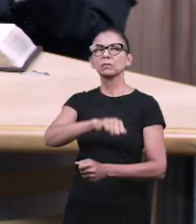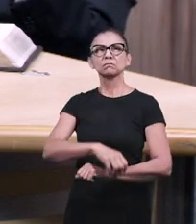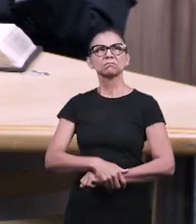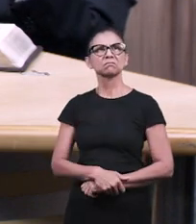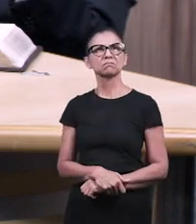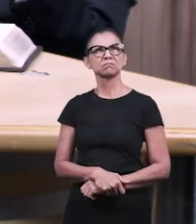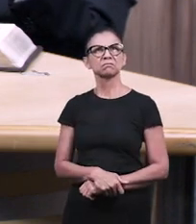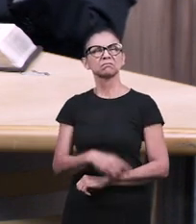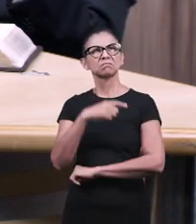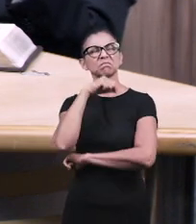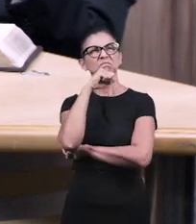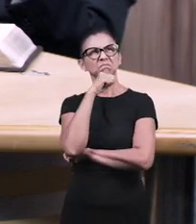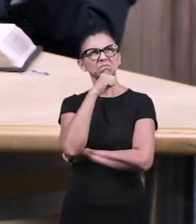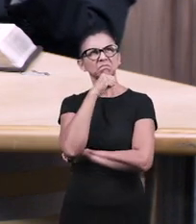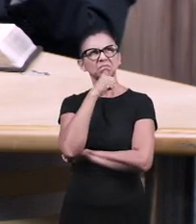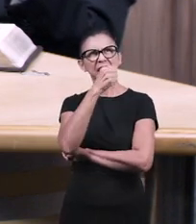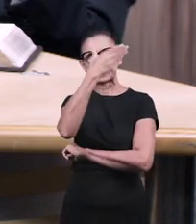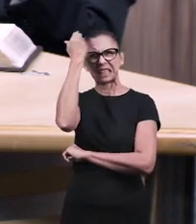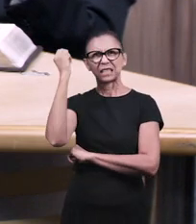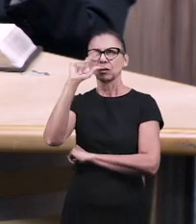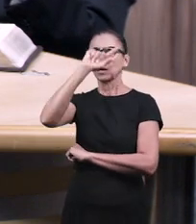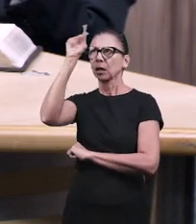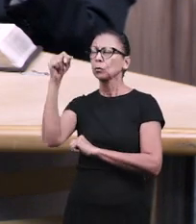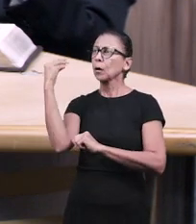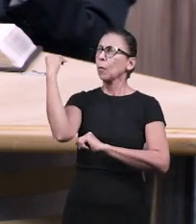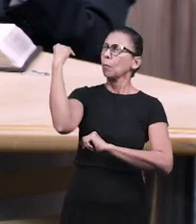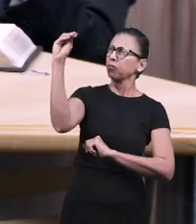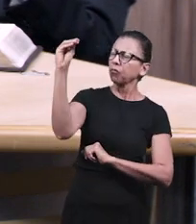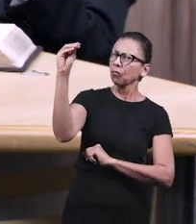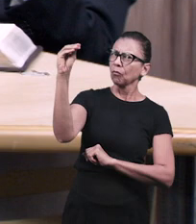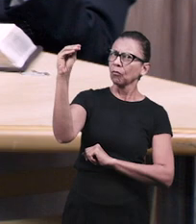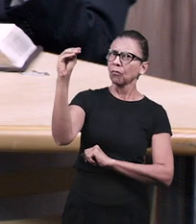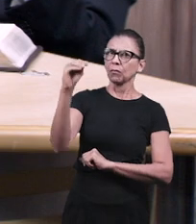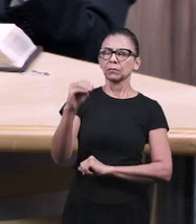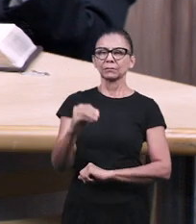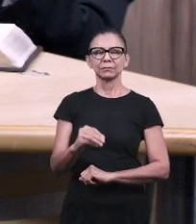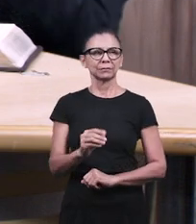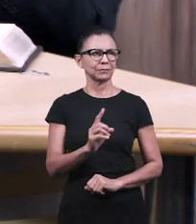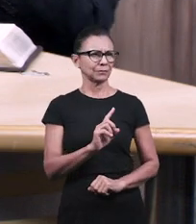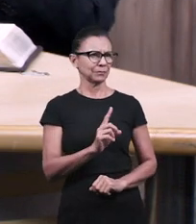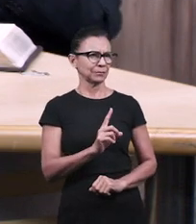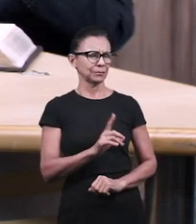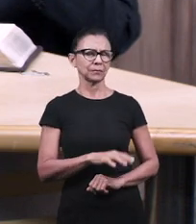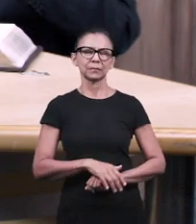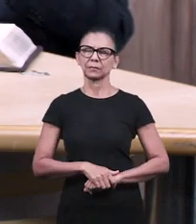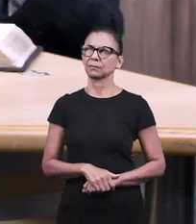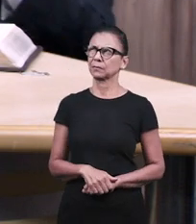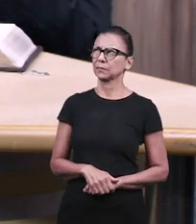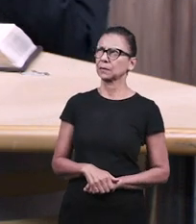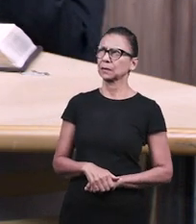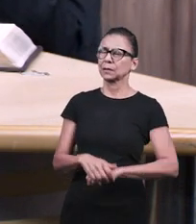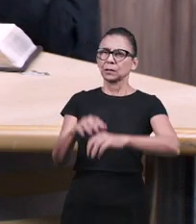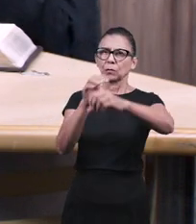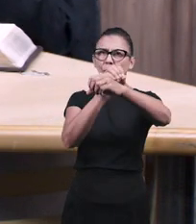de colocar a lua? Claro que não. Ele esqueceu da distância entre os planetas?